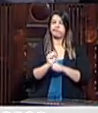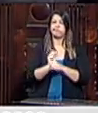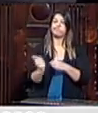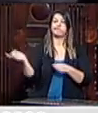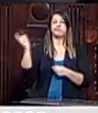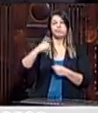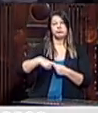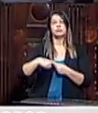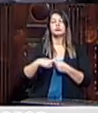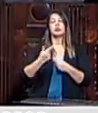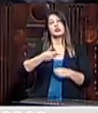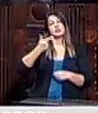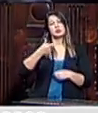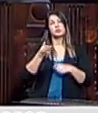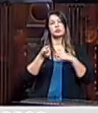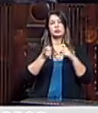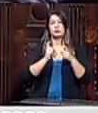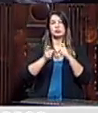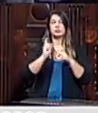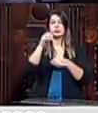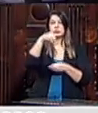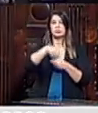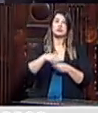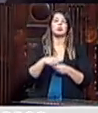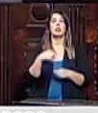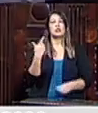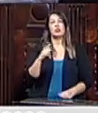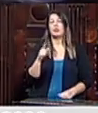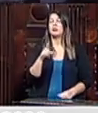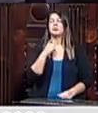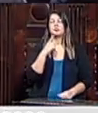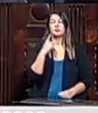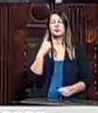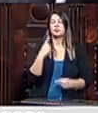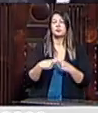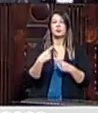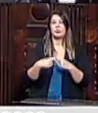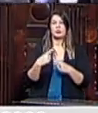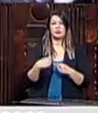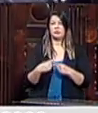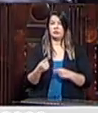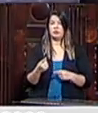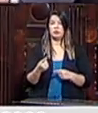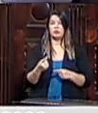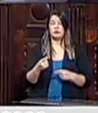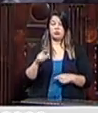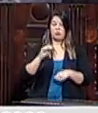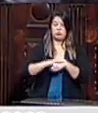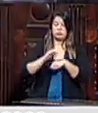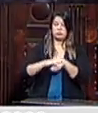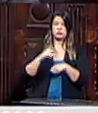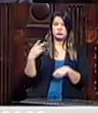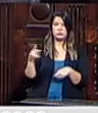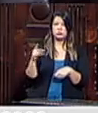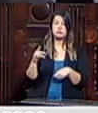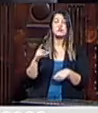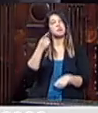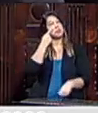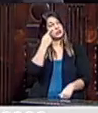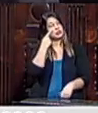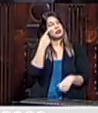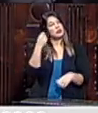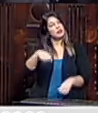tenho nem o propósito de me imiscuir sendo autor de nada, mas que os autores façam uma